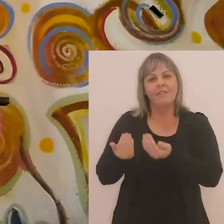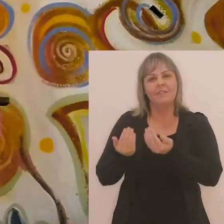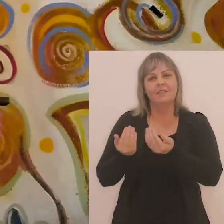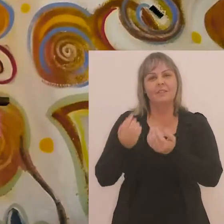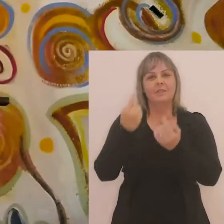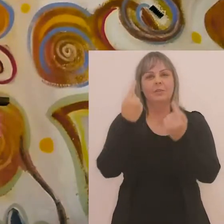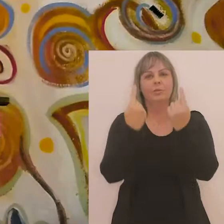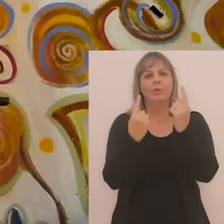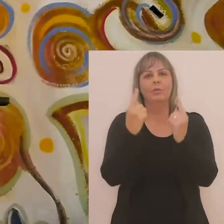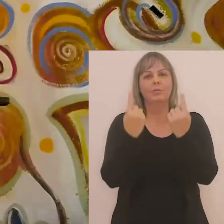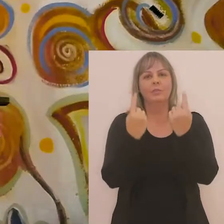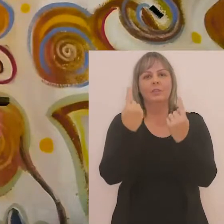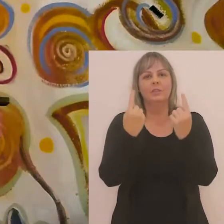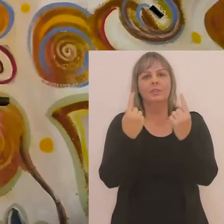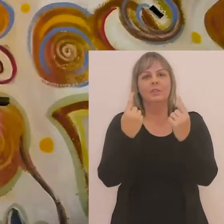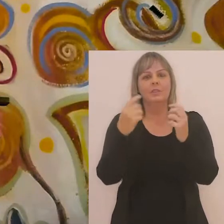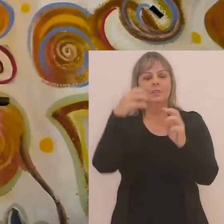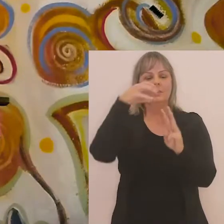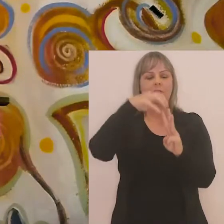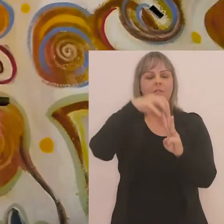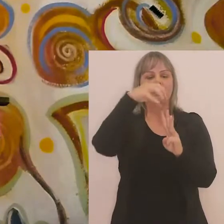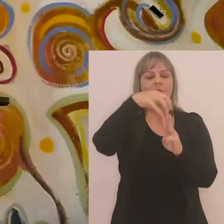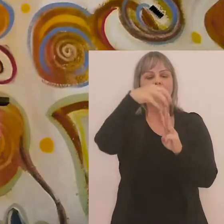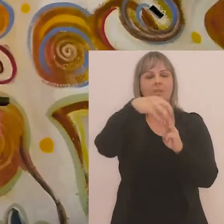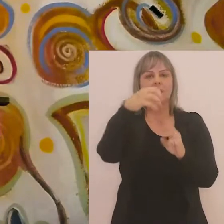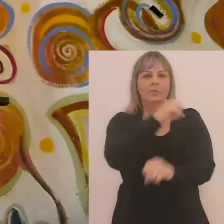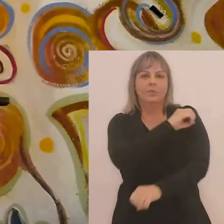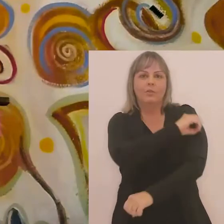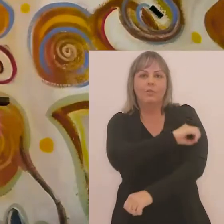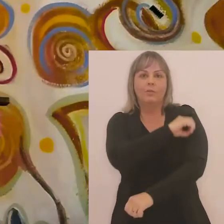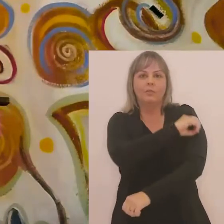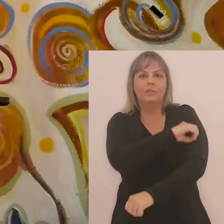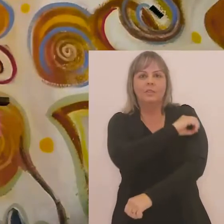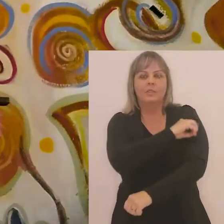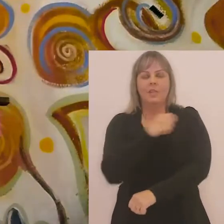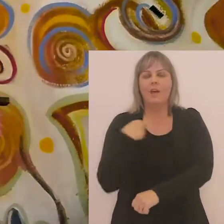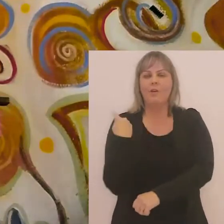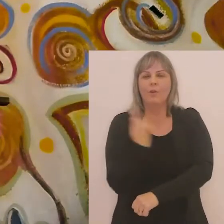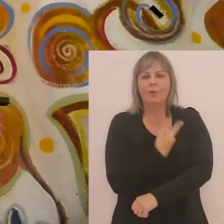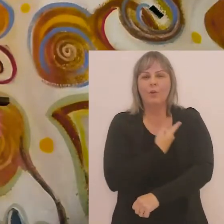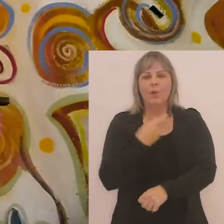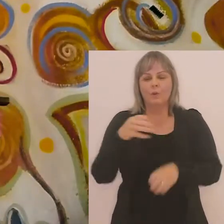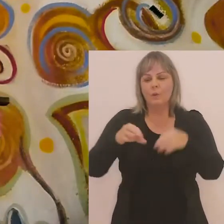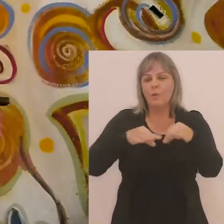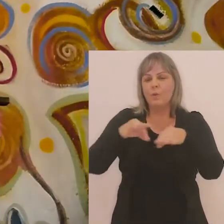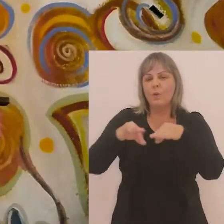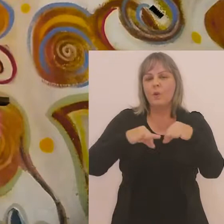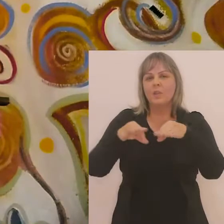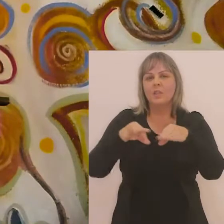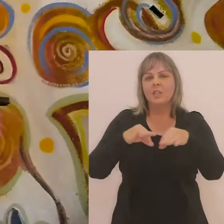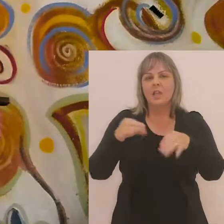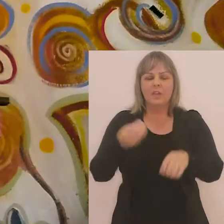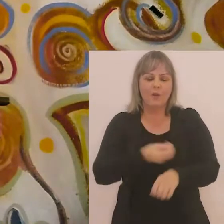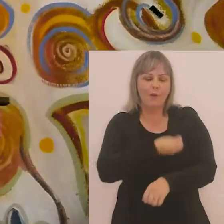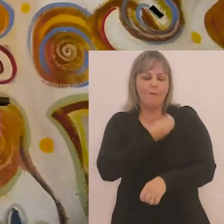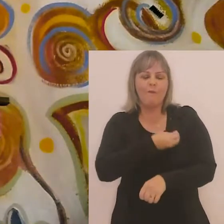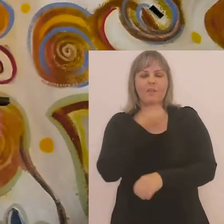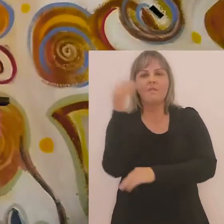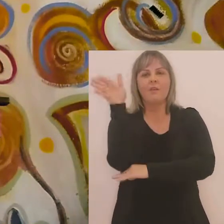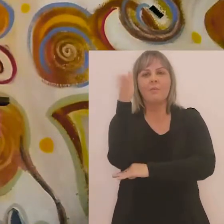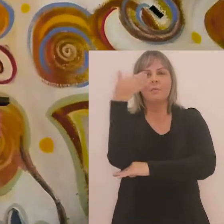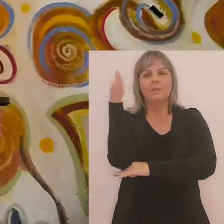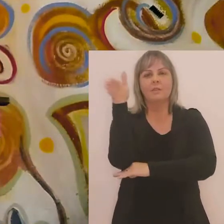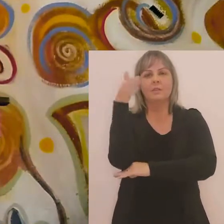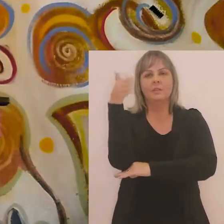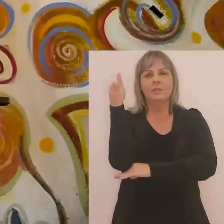acabei de cantar agora né leva o nome do nosso projeto que é o Vivo a bandeira tô confuso em